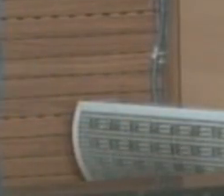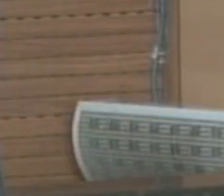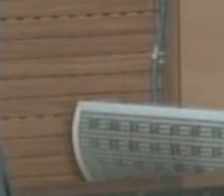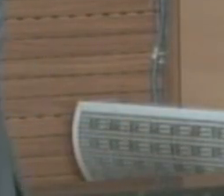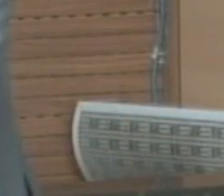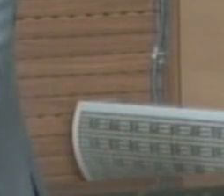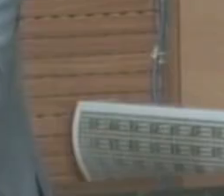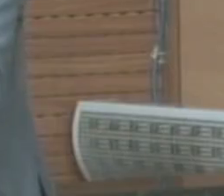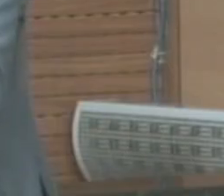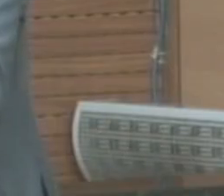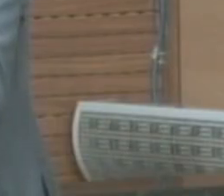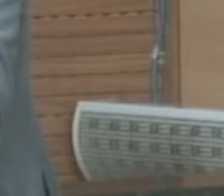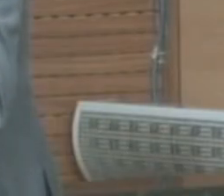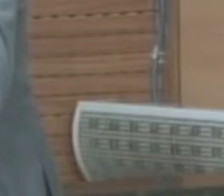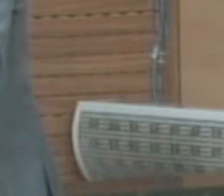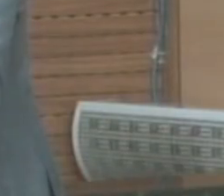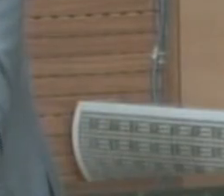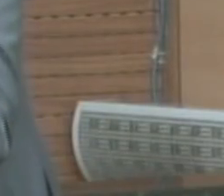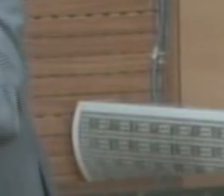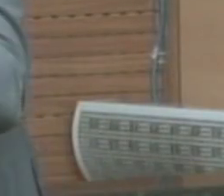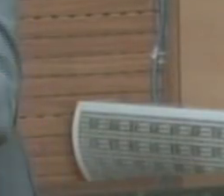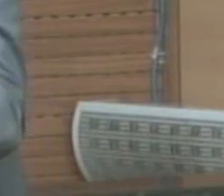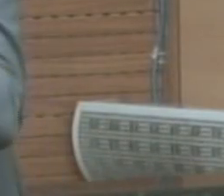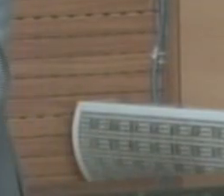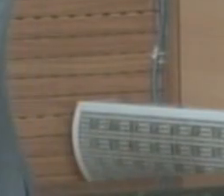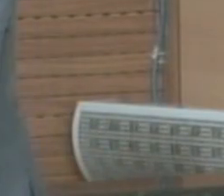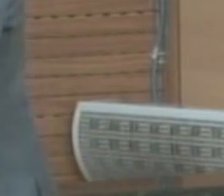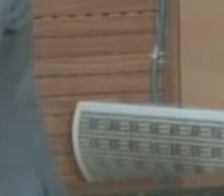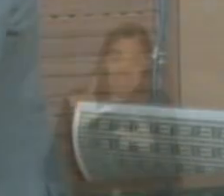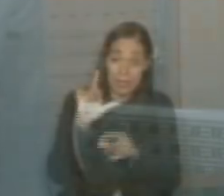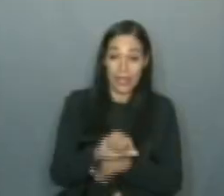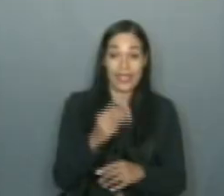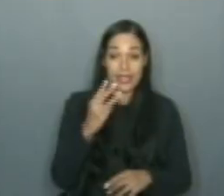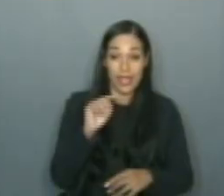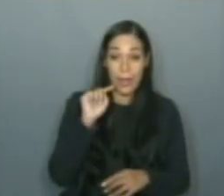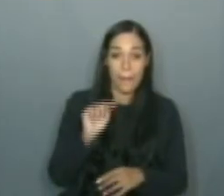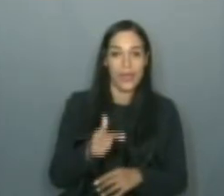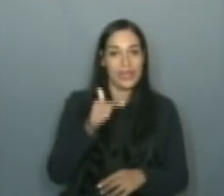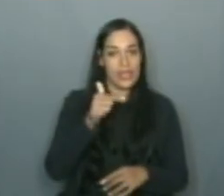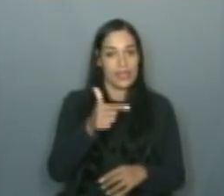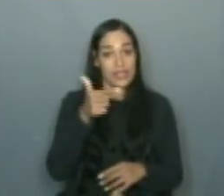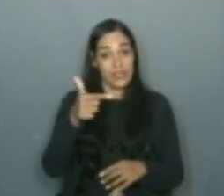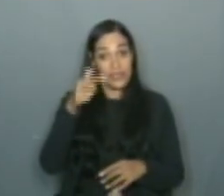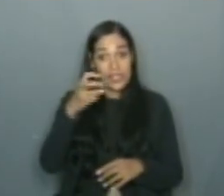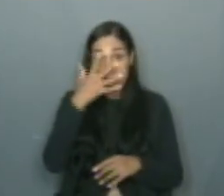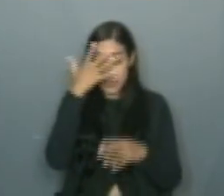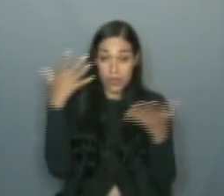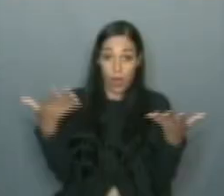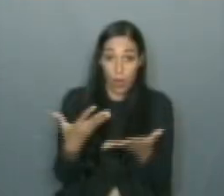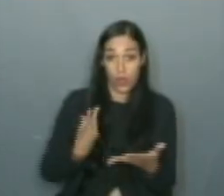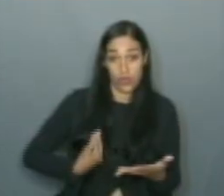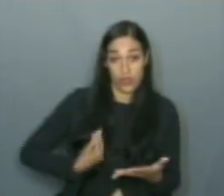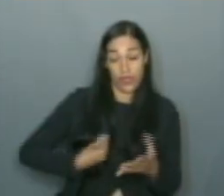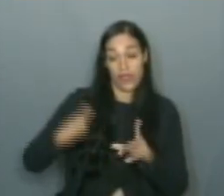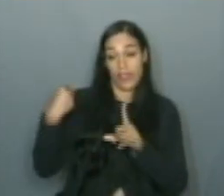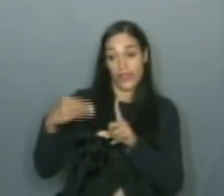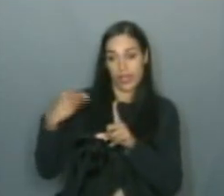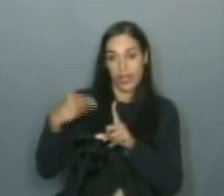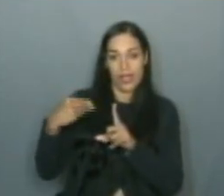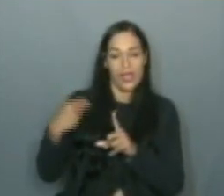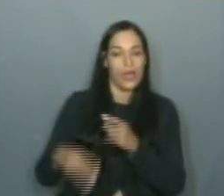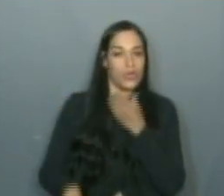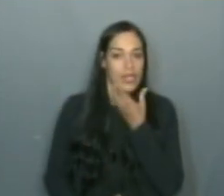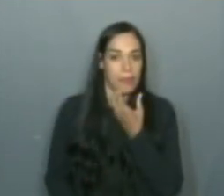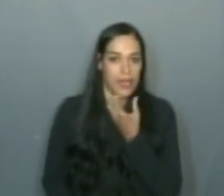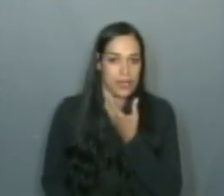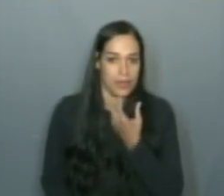1.400 pessoas para 3.725 pessoas vivendo em situação de rua. Até